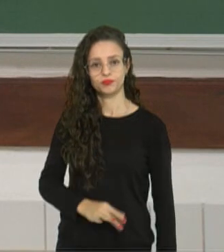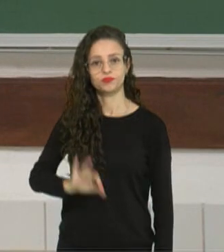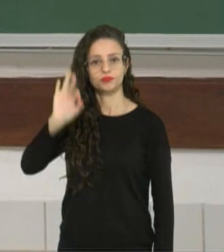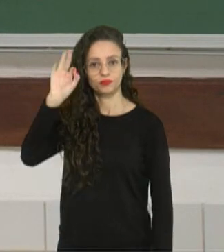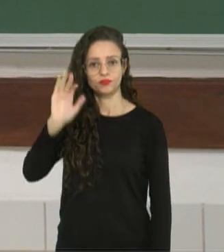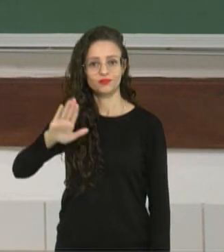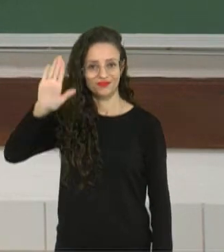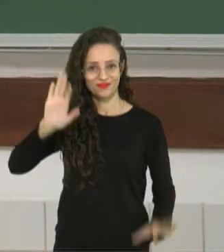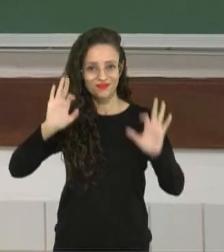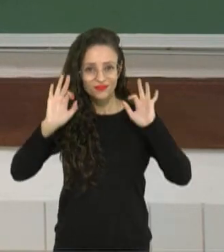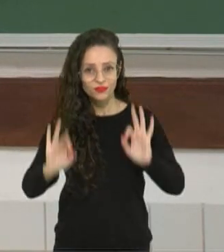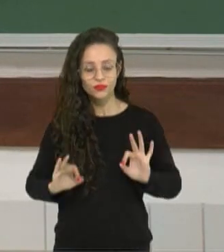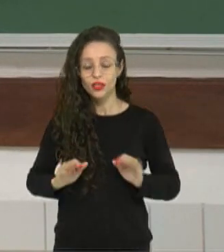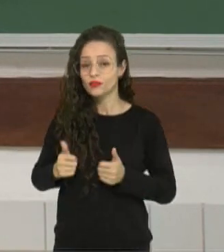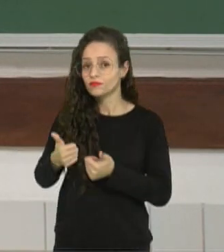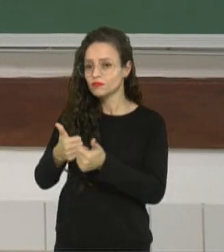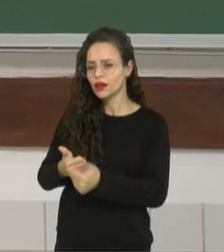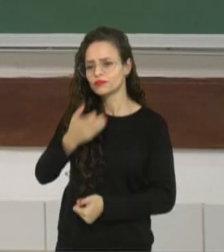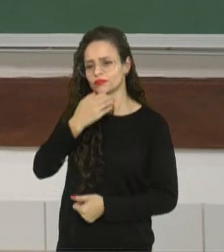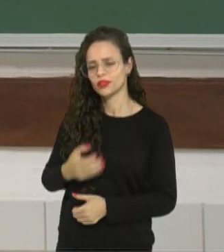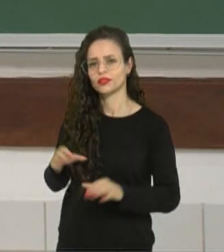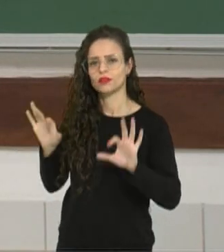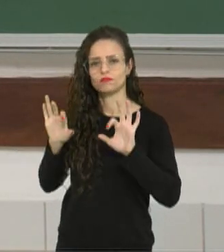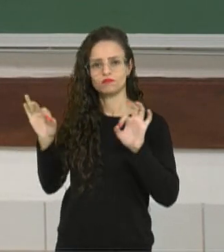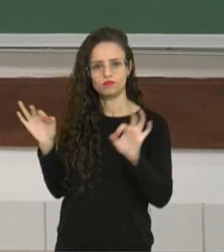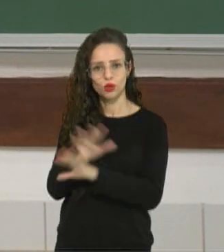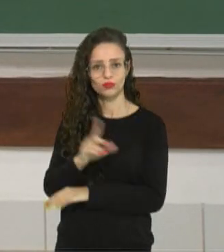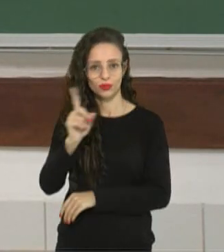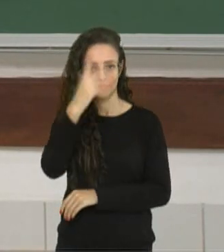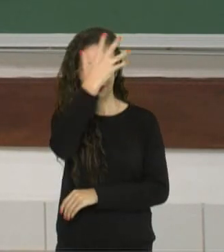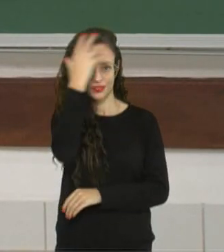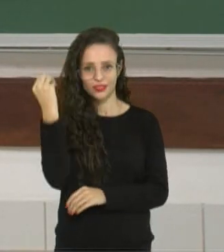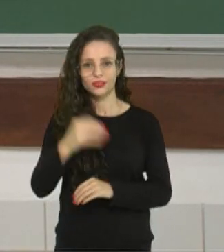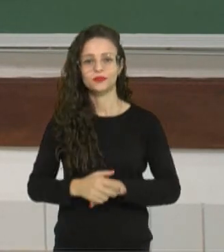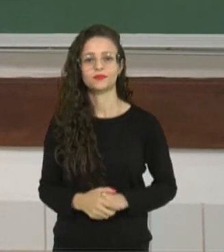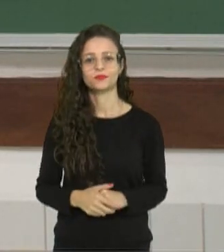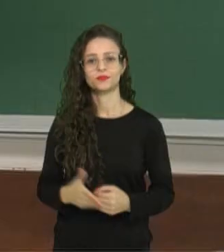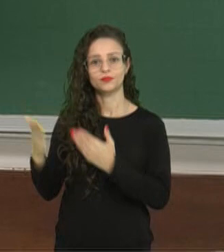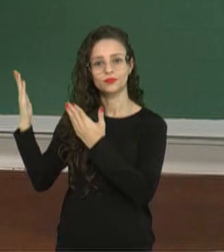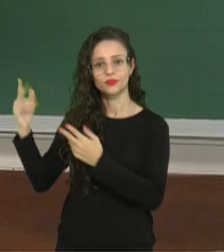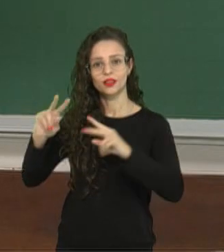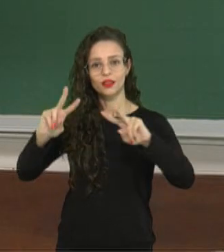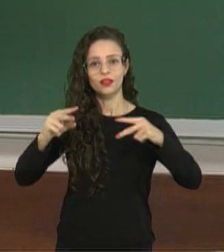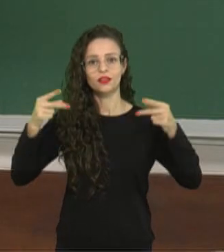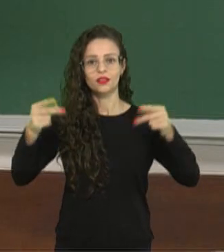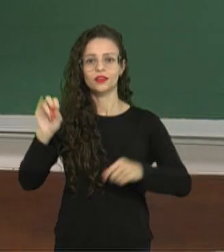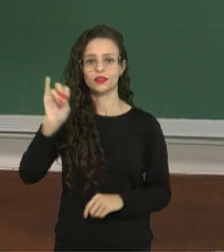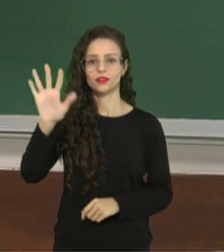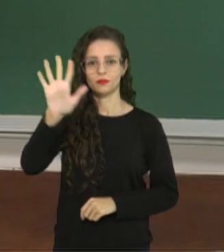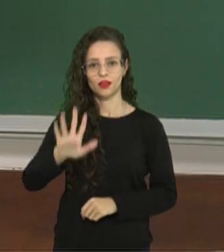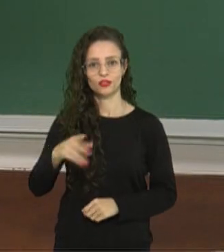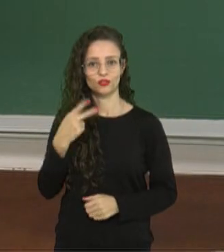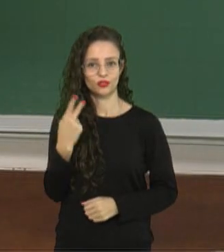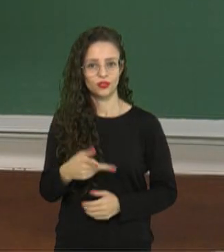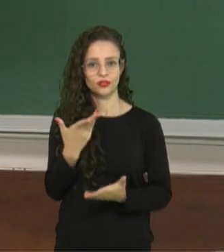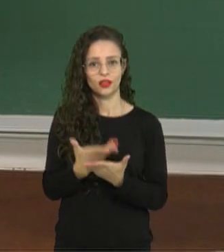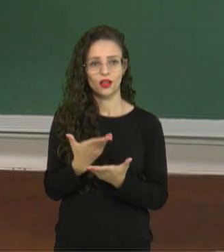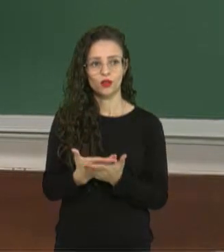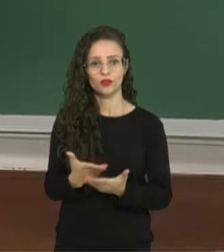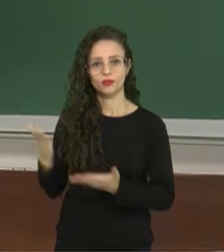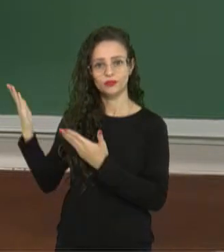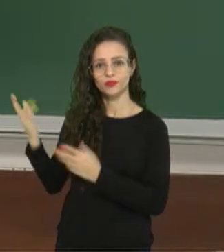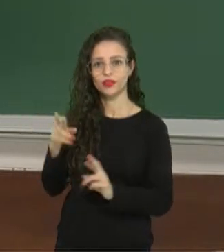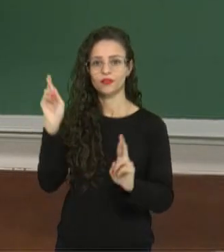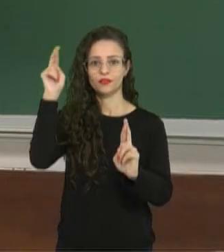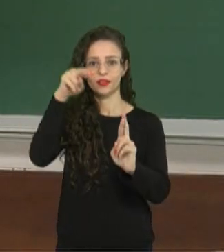sua presença. Estamos na reta final do ano, não se esqueça disso. Está aqui o link das imagens usadas na aula, estão